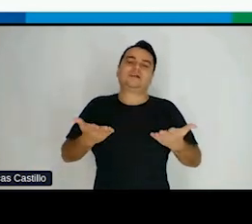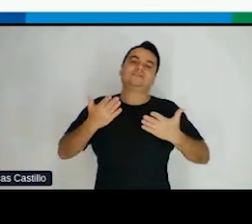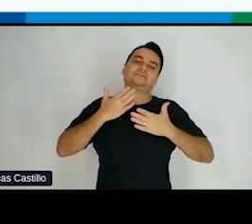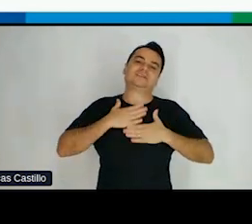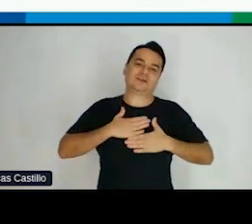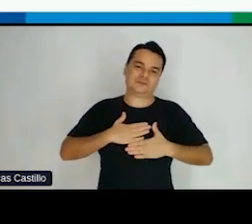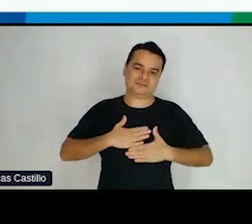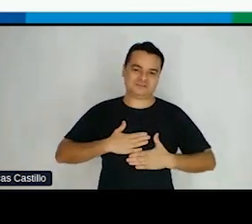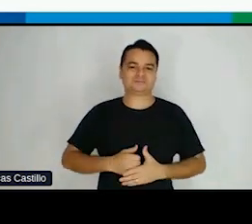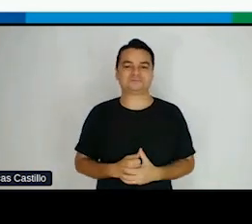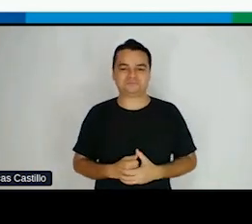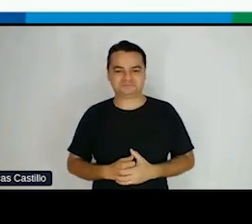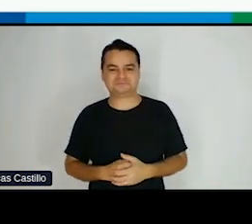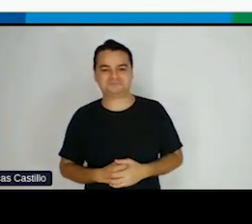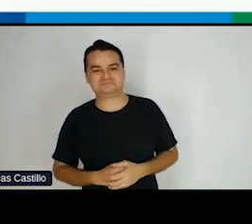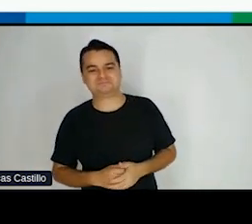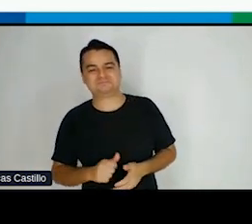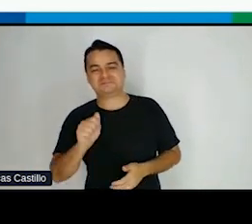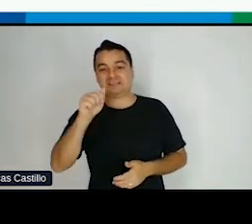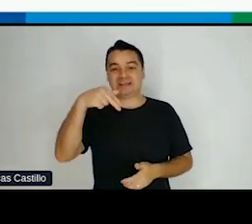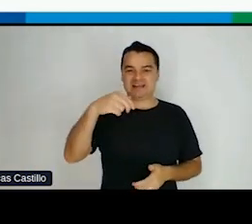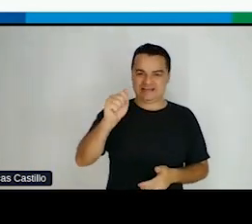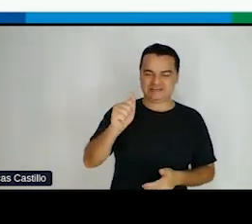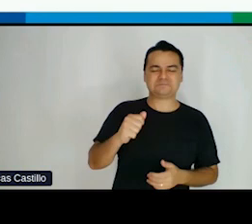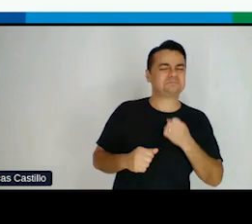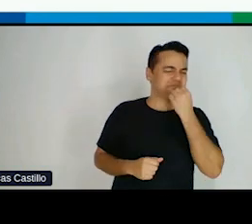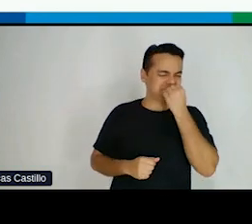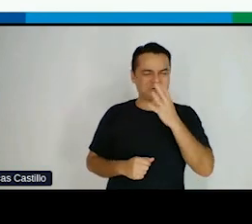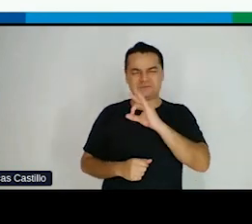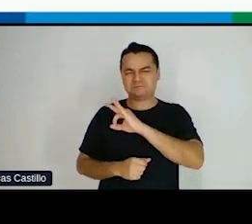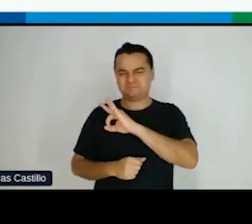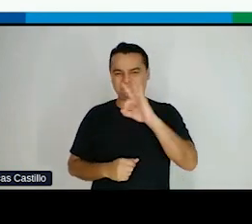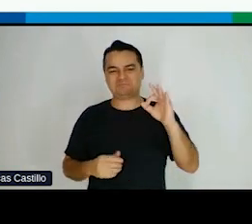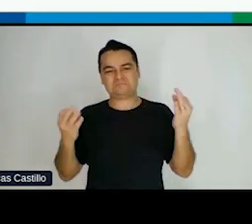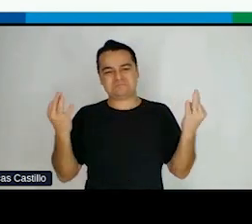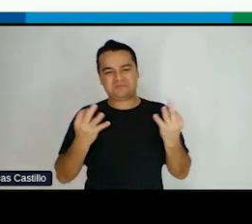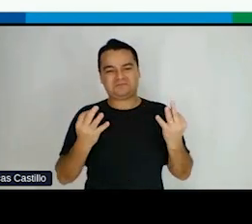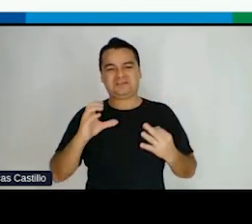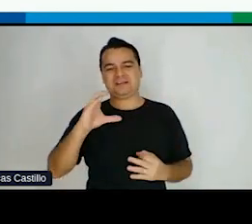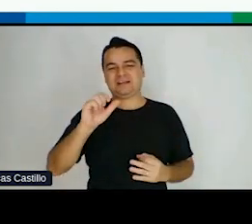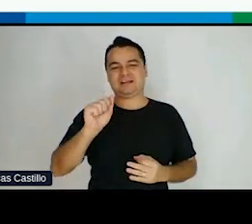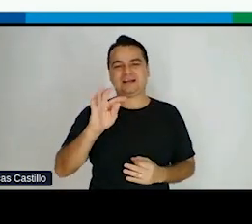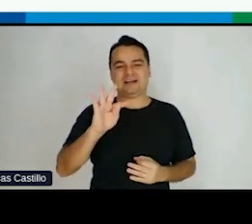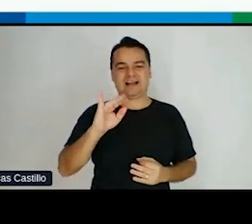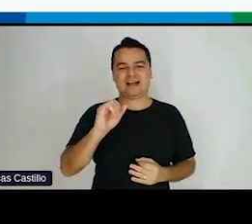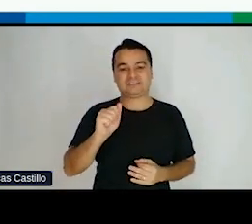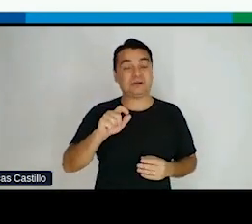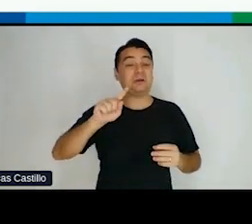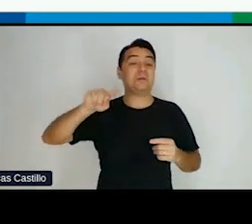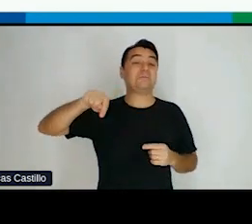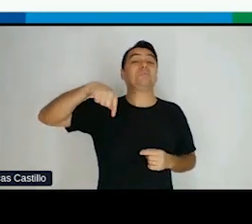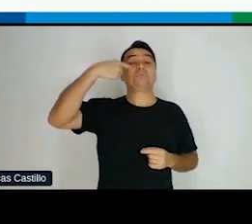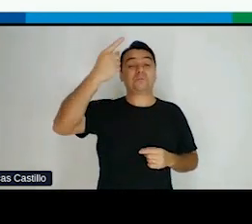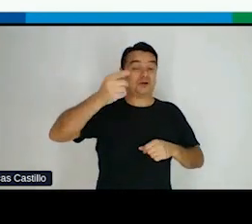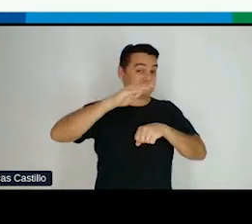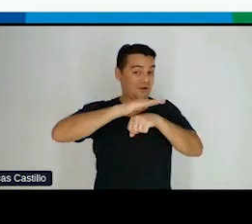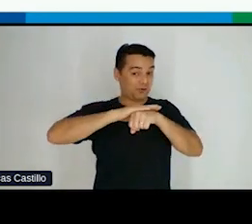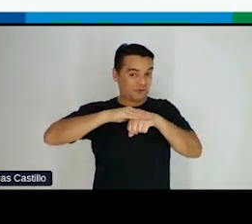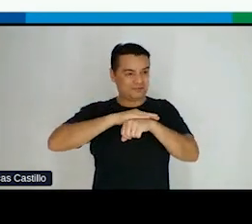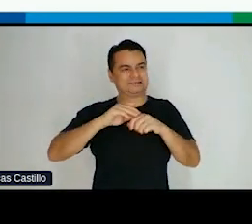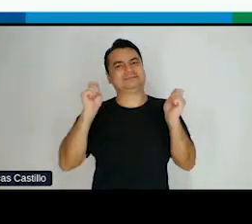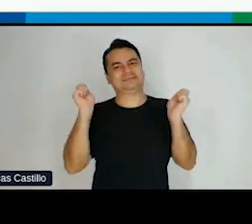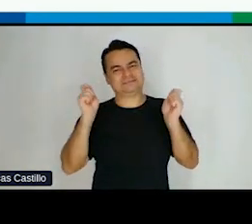tranquila. Muito boa, perfeita, Kátia. Acho que a gente já tem aí um próximo tema para uma próxima conversa, que é o